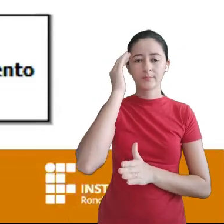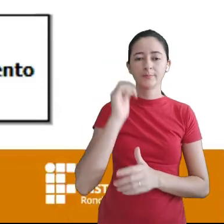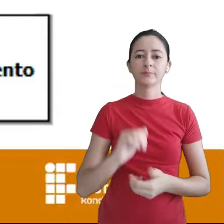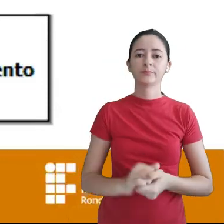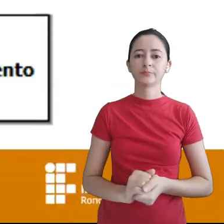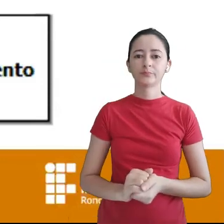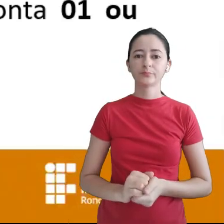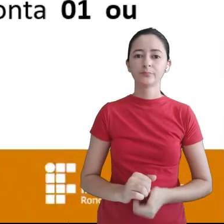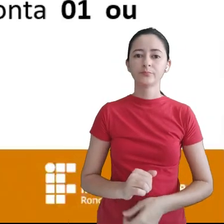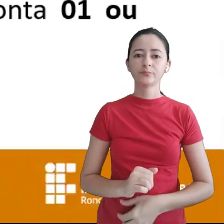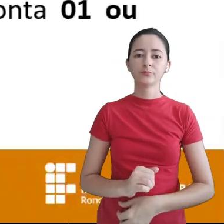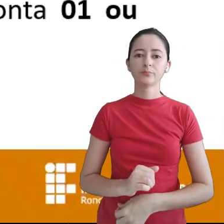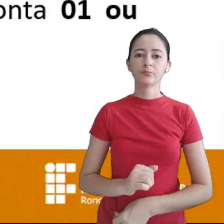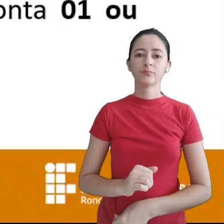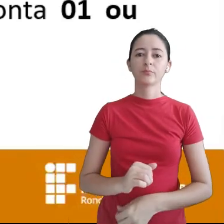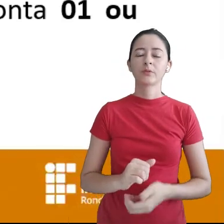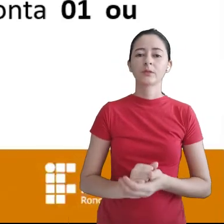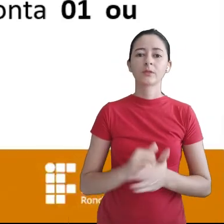perguntas da leitura, vocês vão entender.